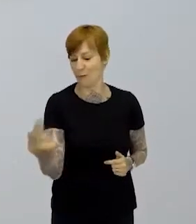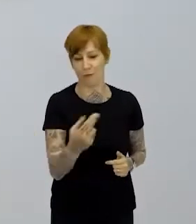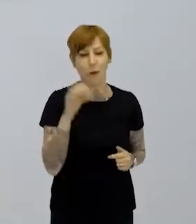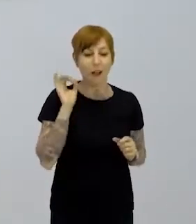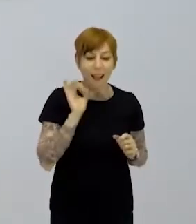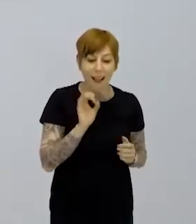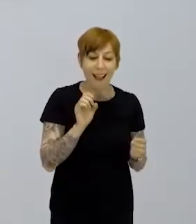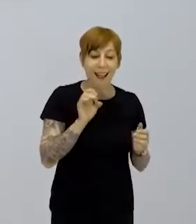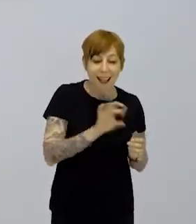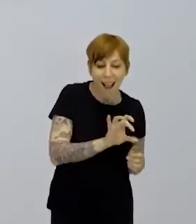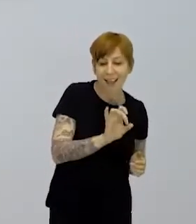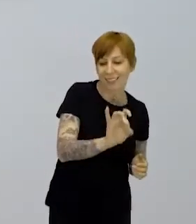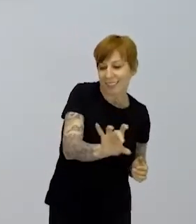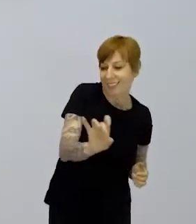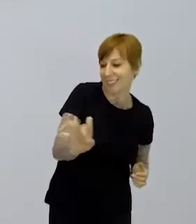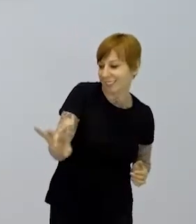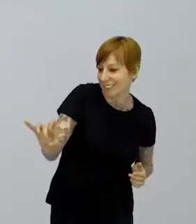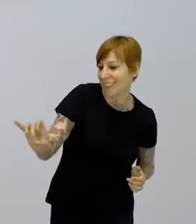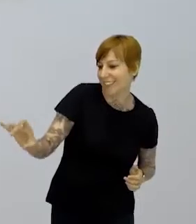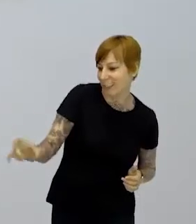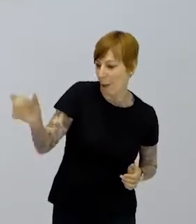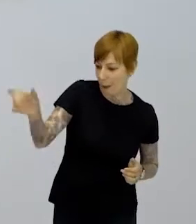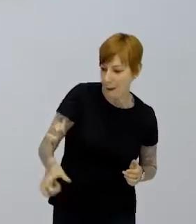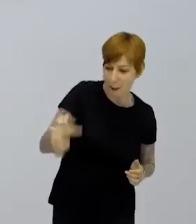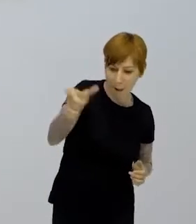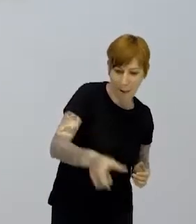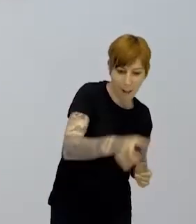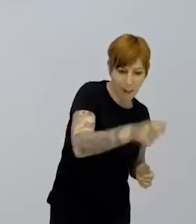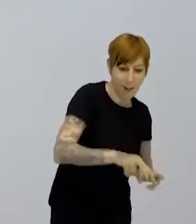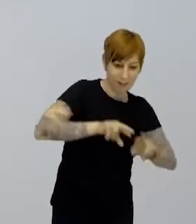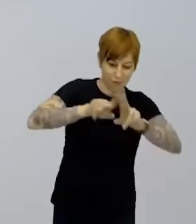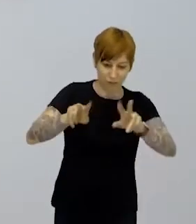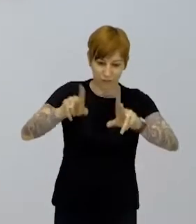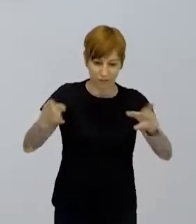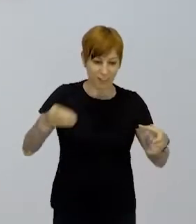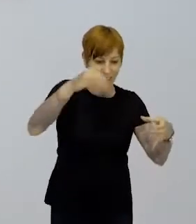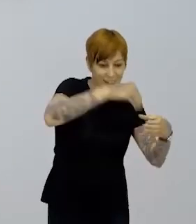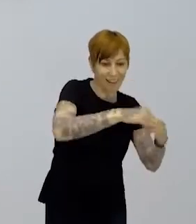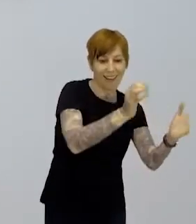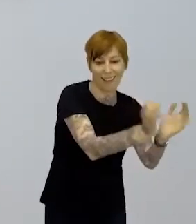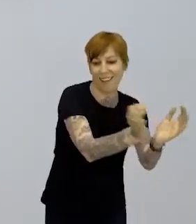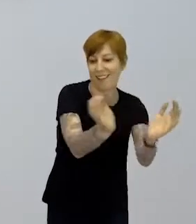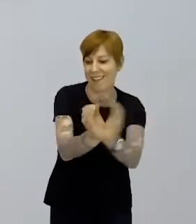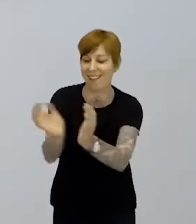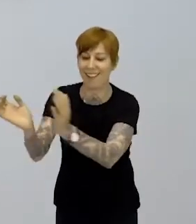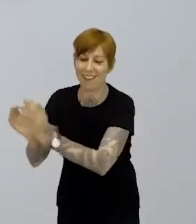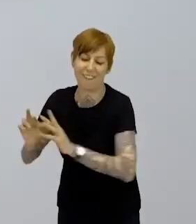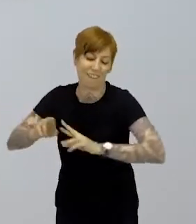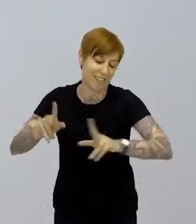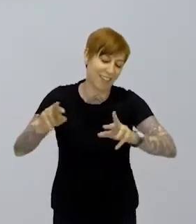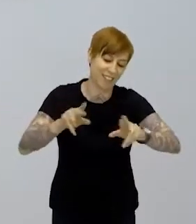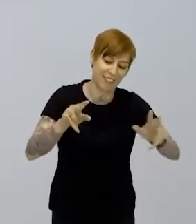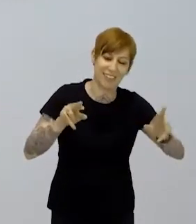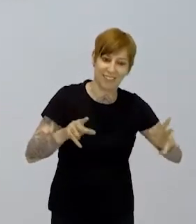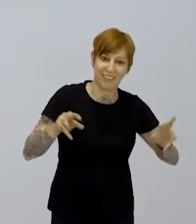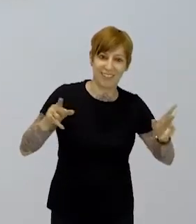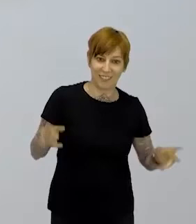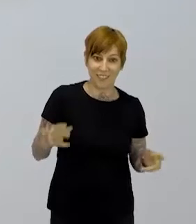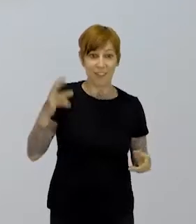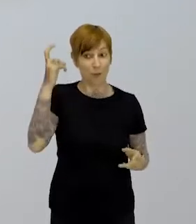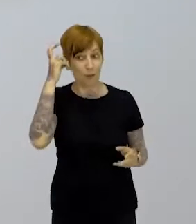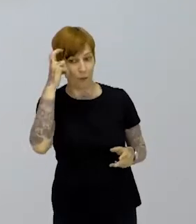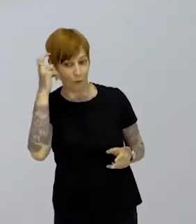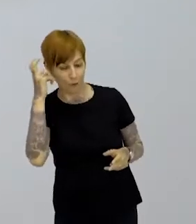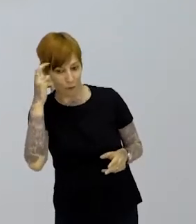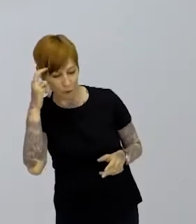Nós vivemos em subgrupos, em tribos, em subculturas, em vários grupos que possuem características e culturas